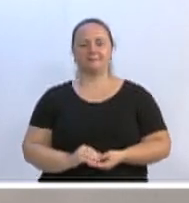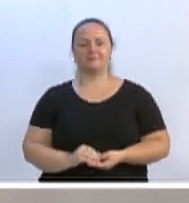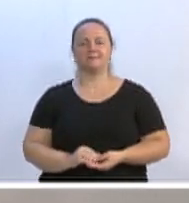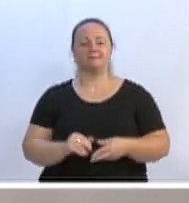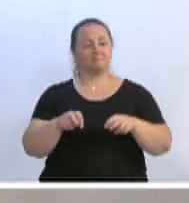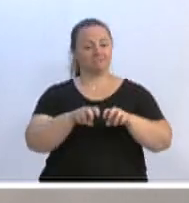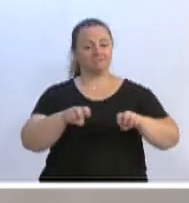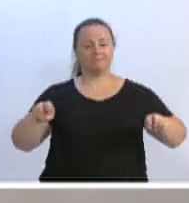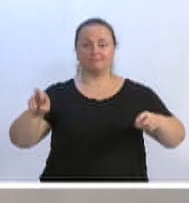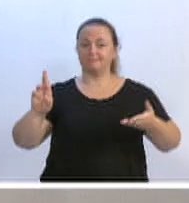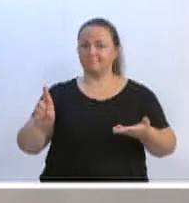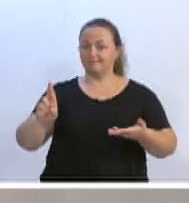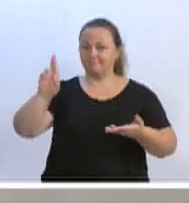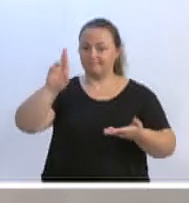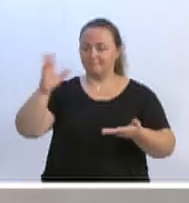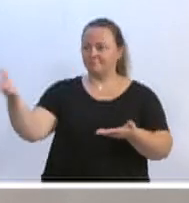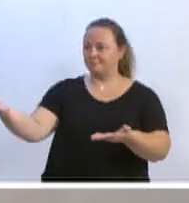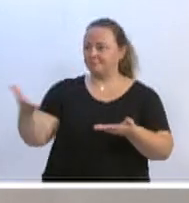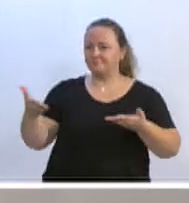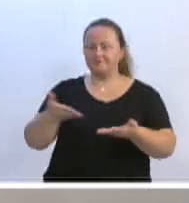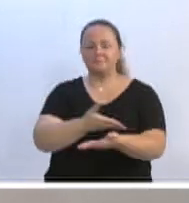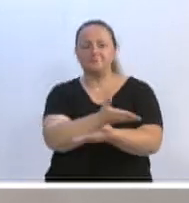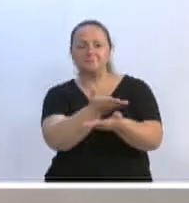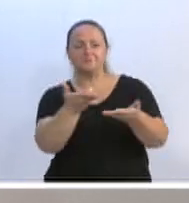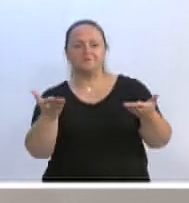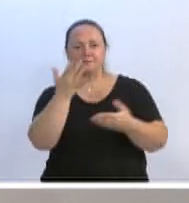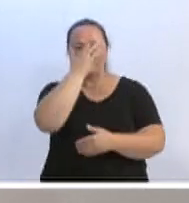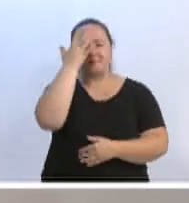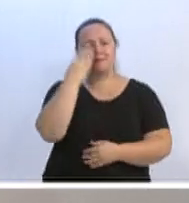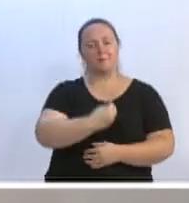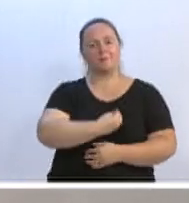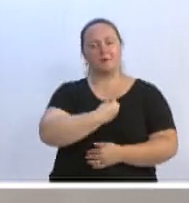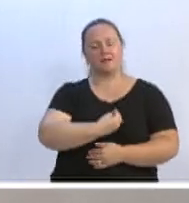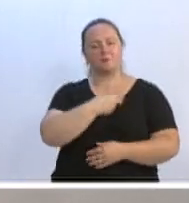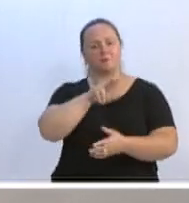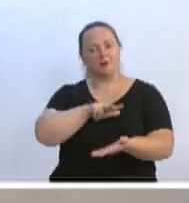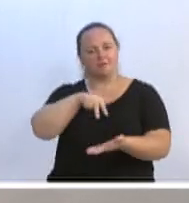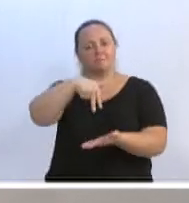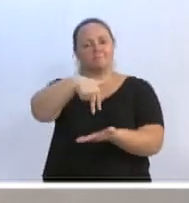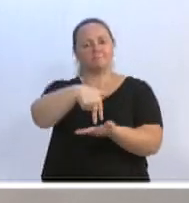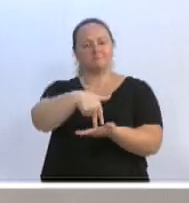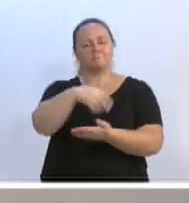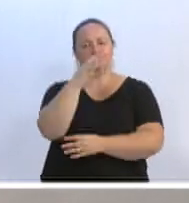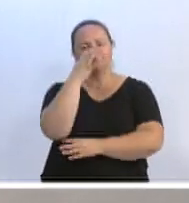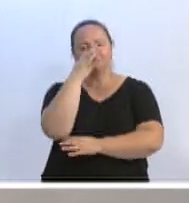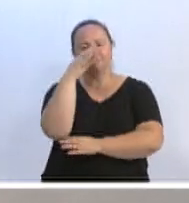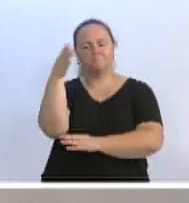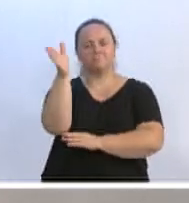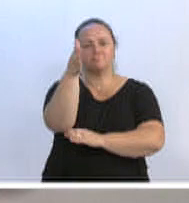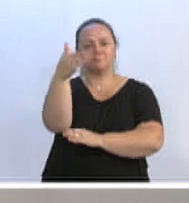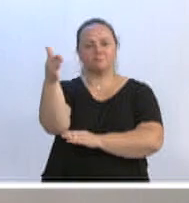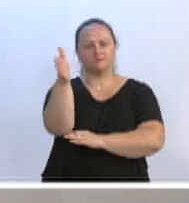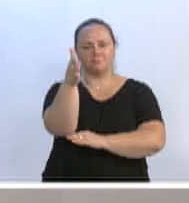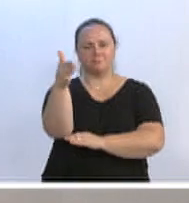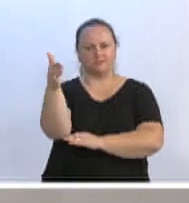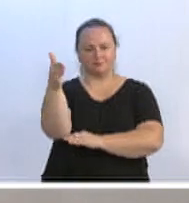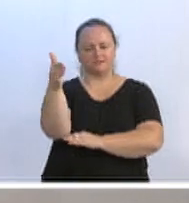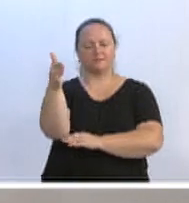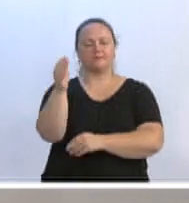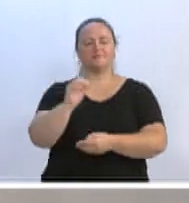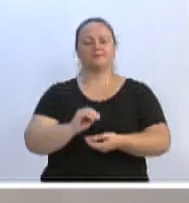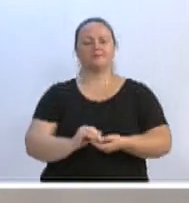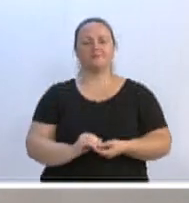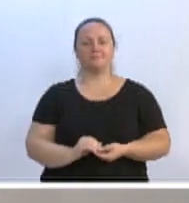Composta a mesa dos trabalhos, convidamos a todos os presentes para que de pé acompanhem a execução do hino nacional